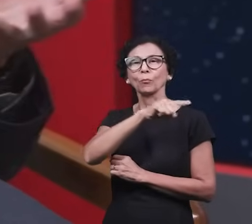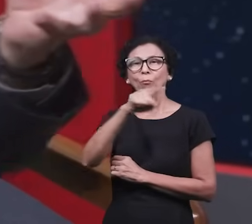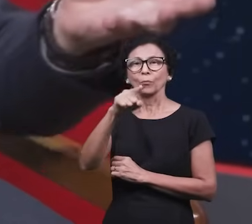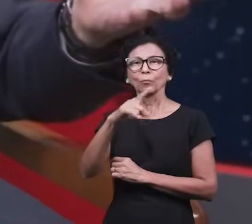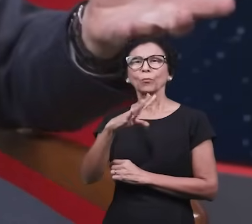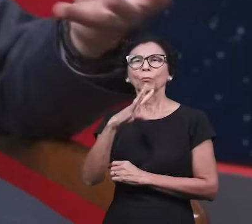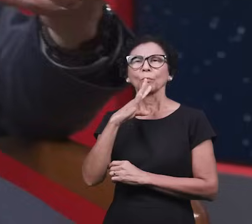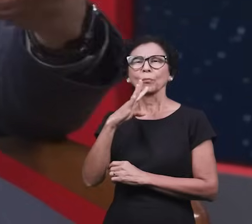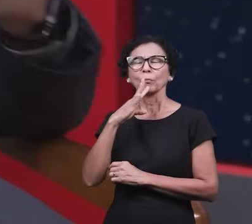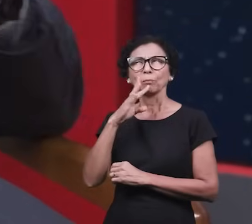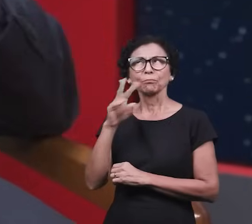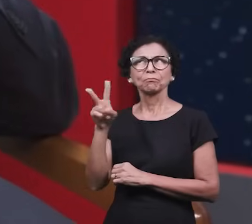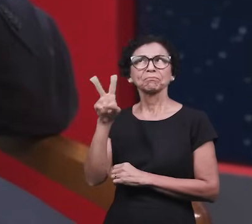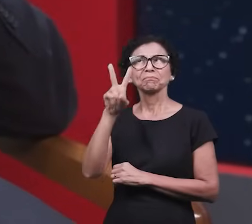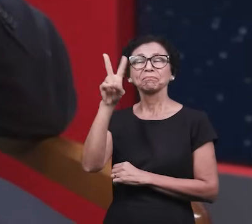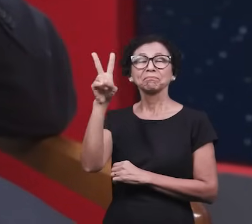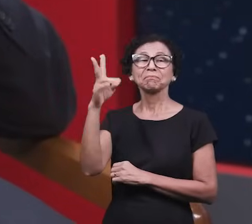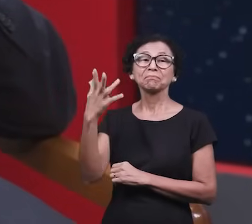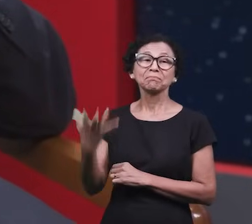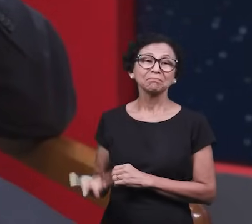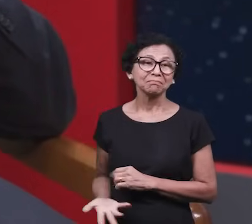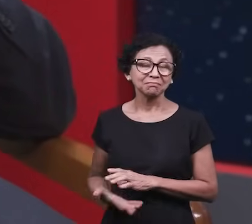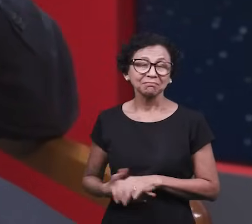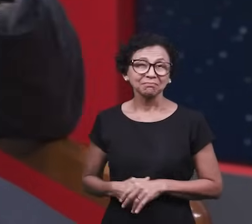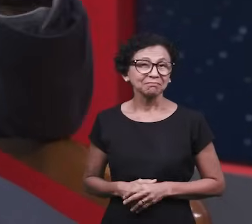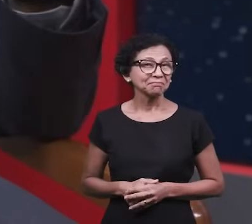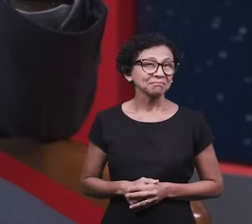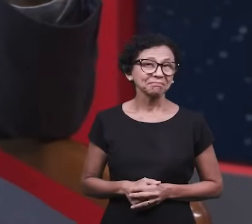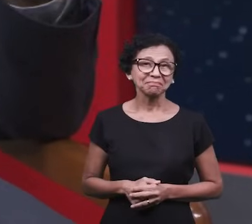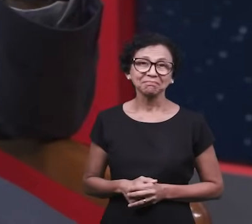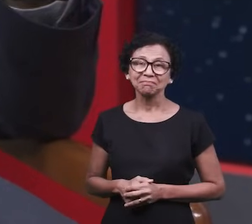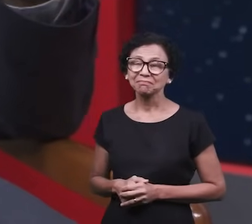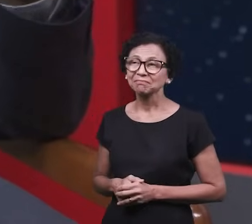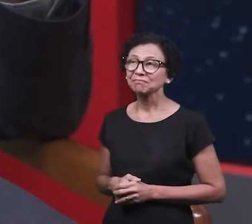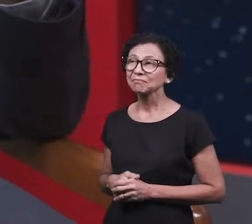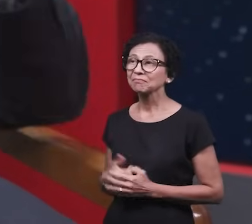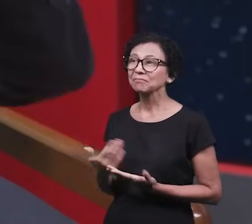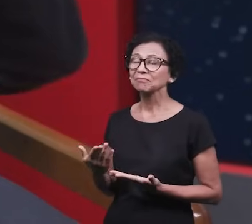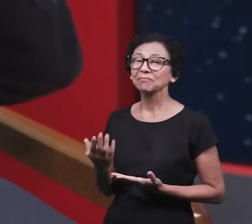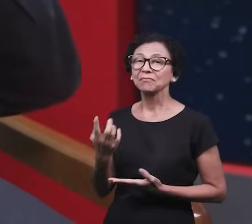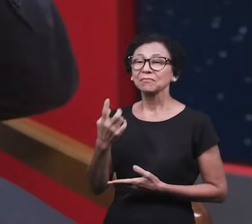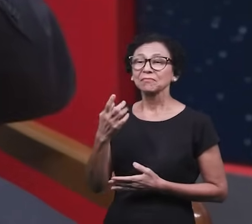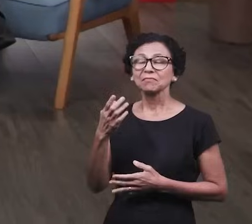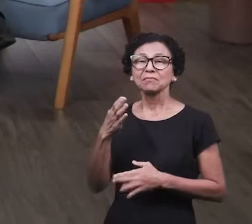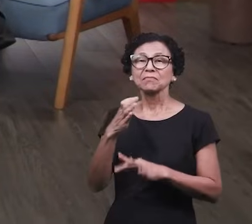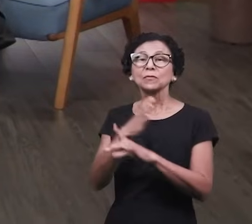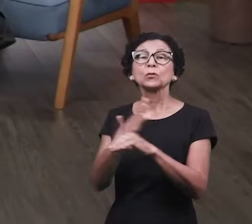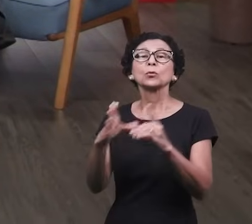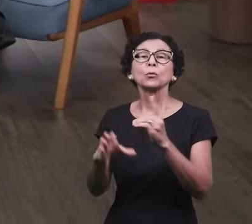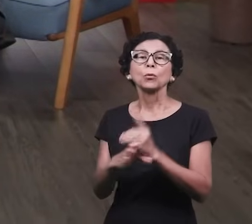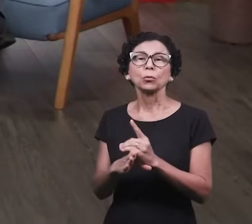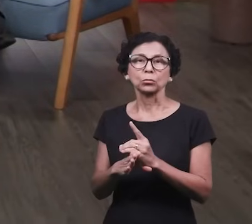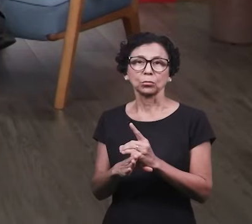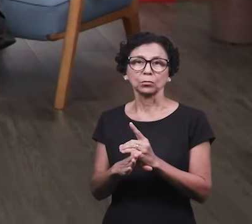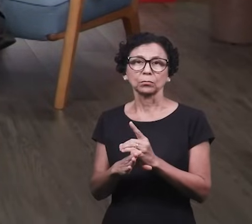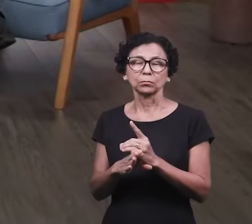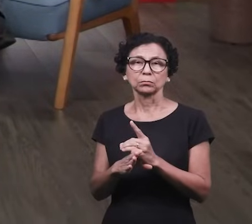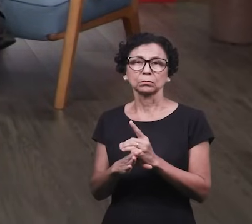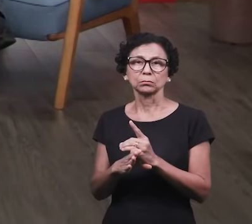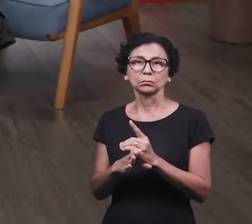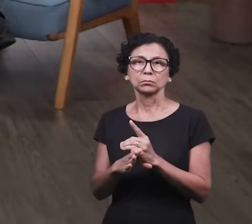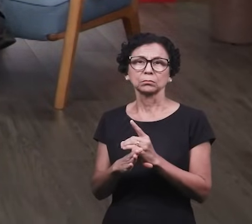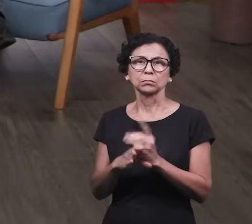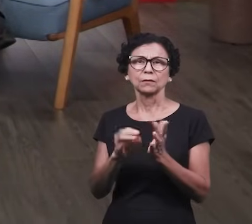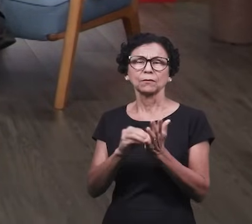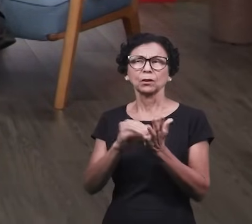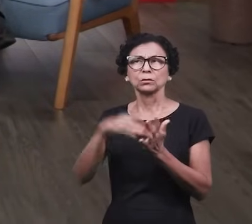valor, eu não consigo me imaginar num culto sem ouvir a manifestação do Espírito Santo pelos